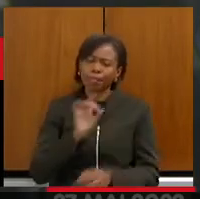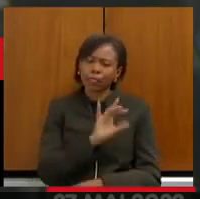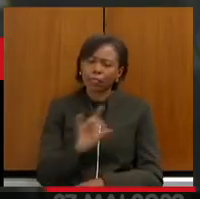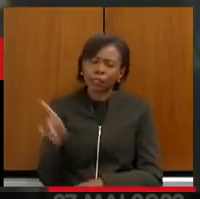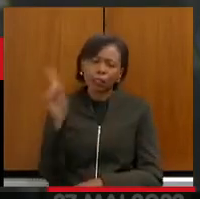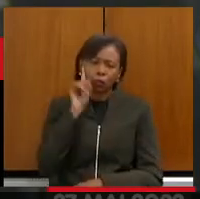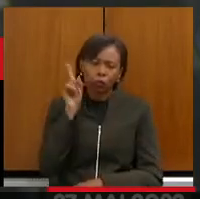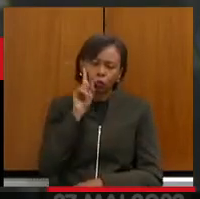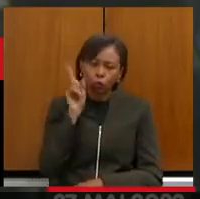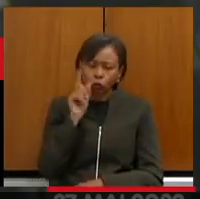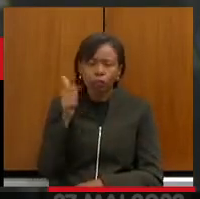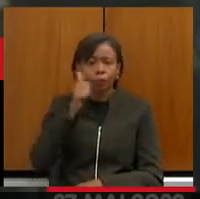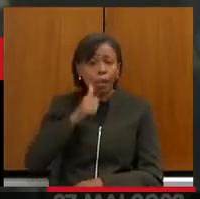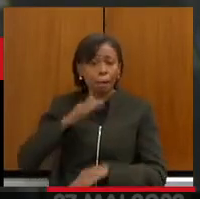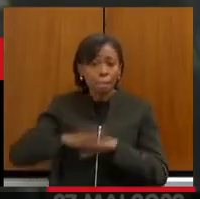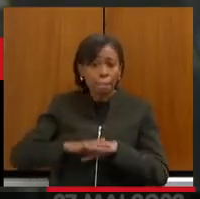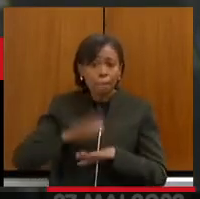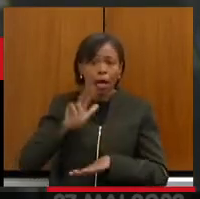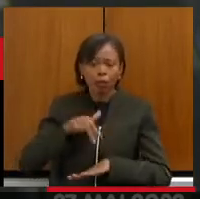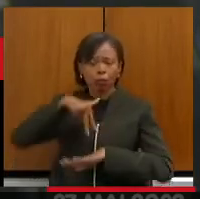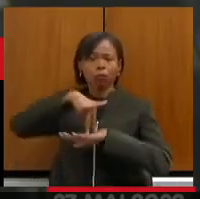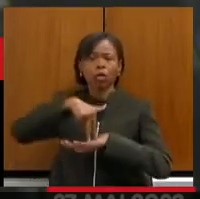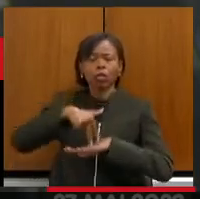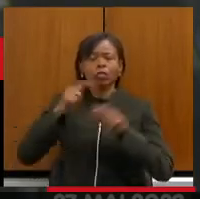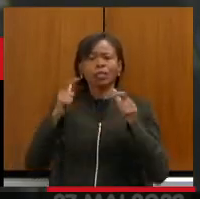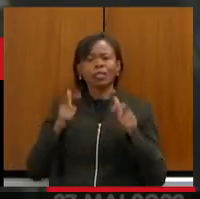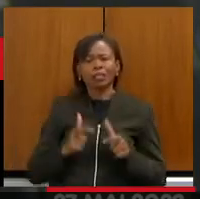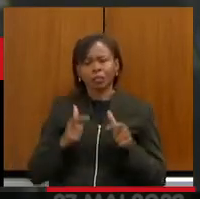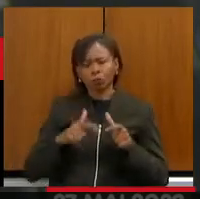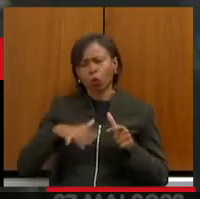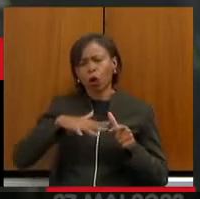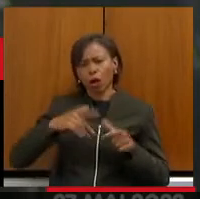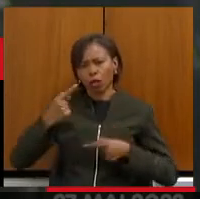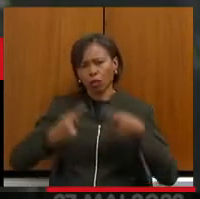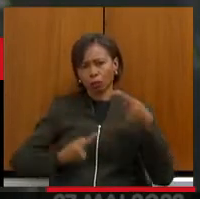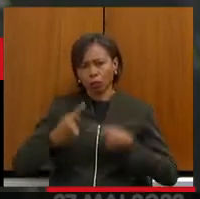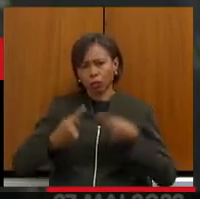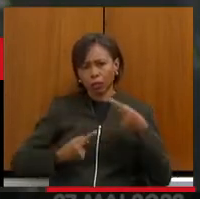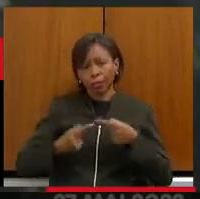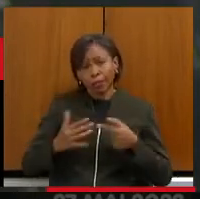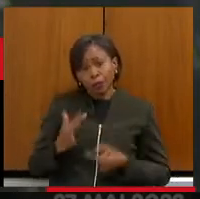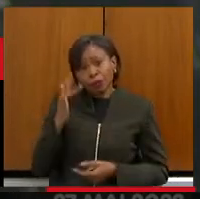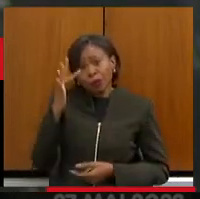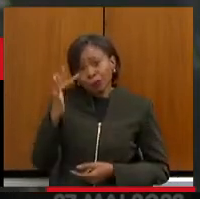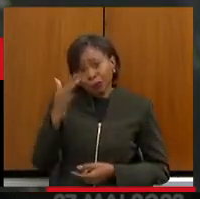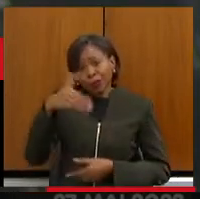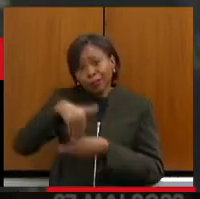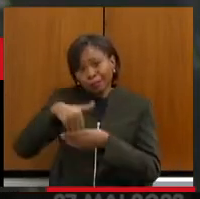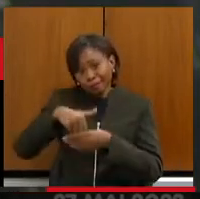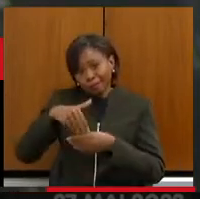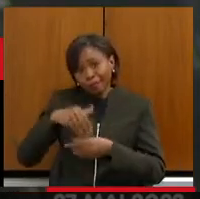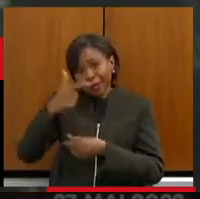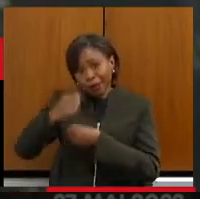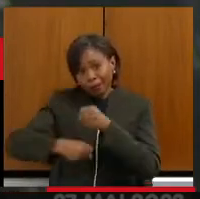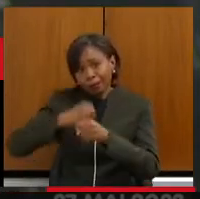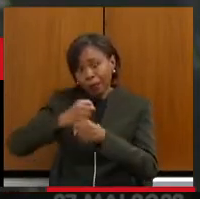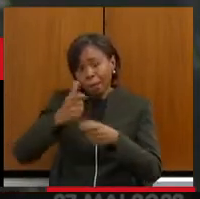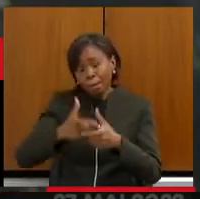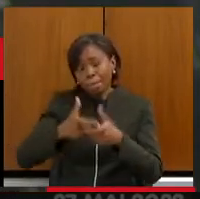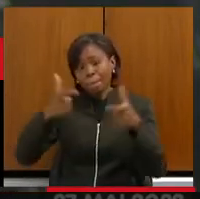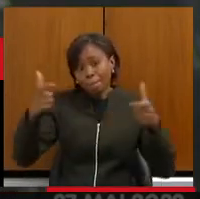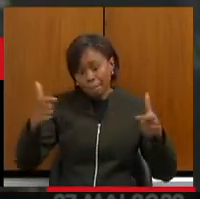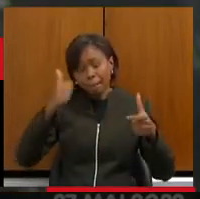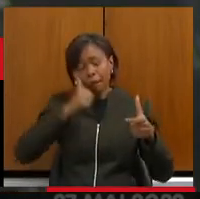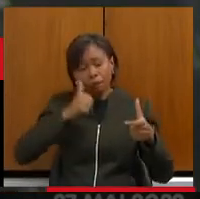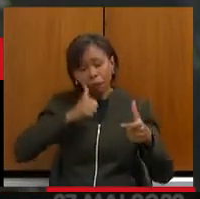cada dia as mulheres ocupam mais espaço nessa nessa esfera e que quem sabe na próxima eleição a gente tenha mais cadeiras